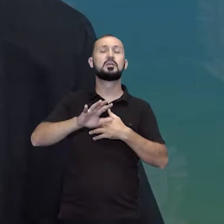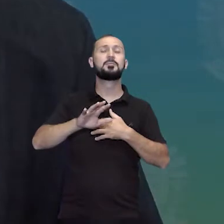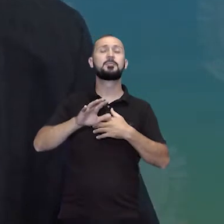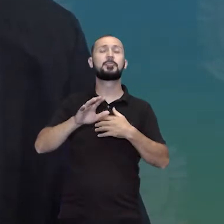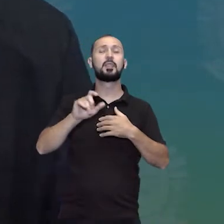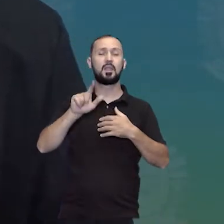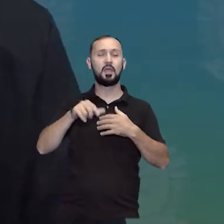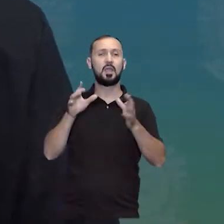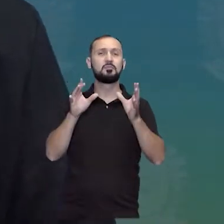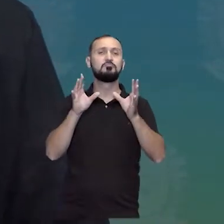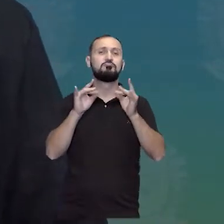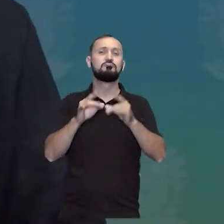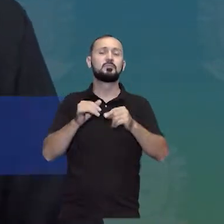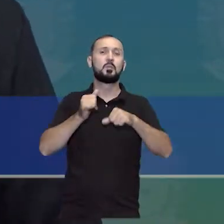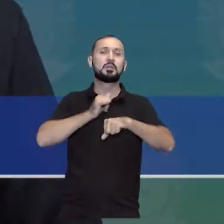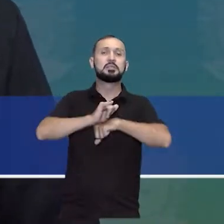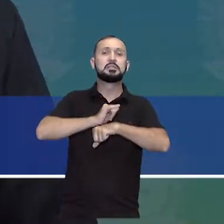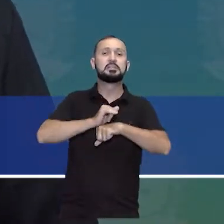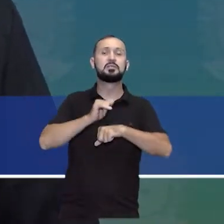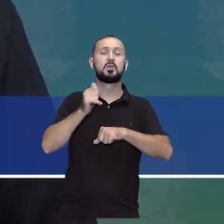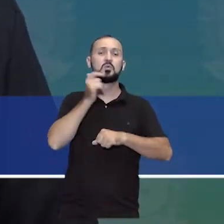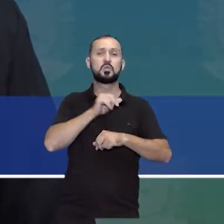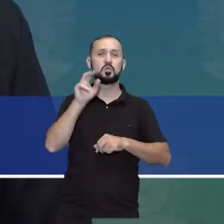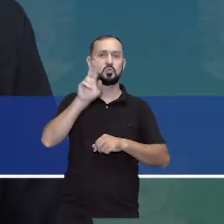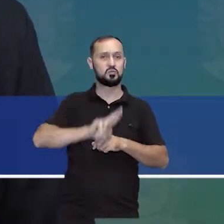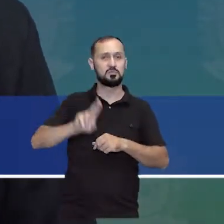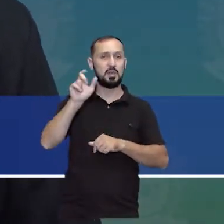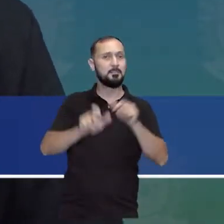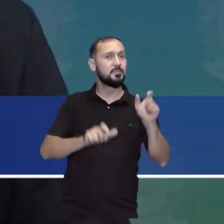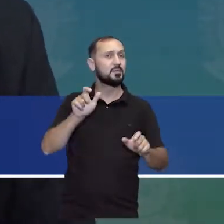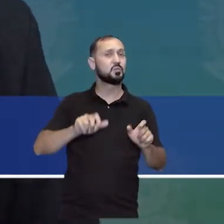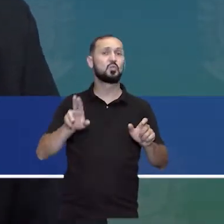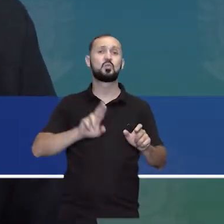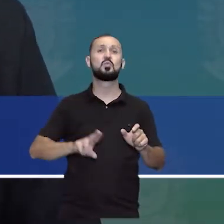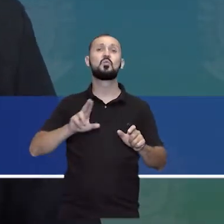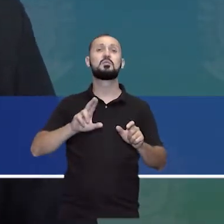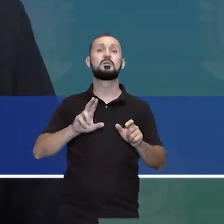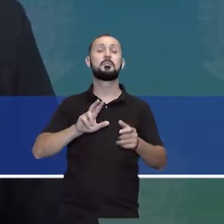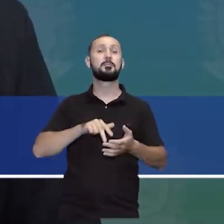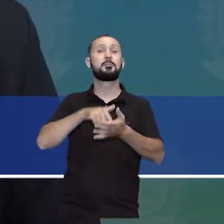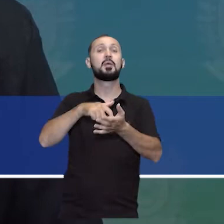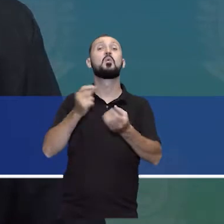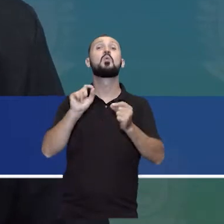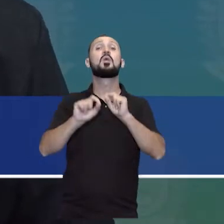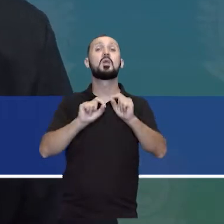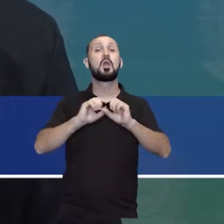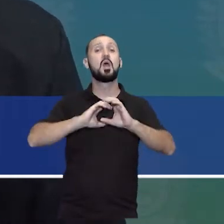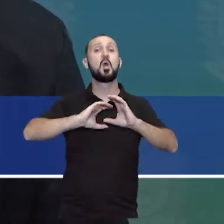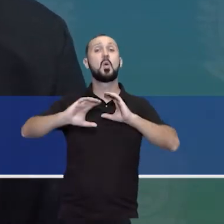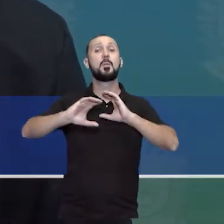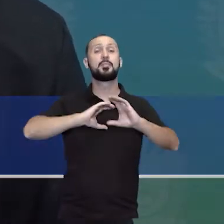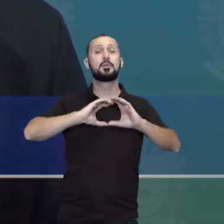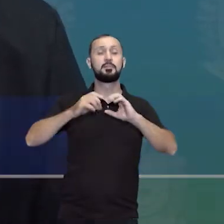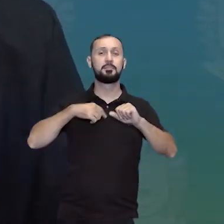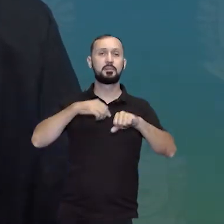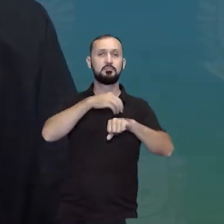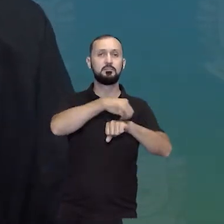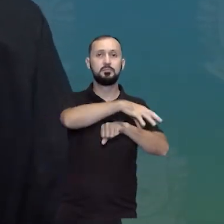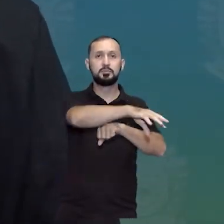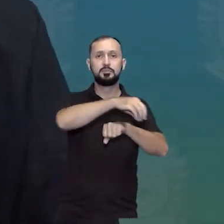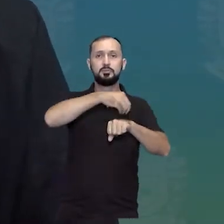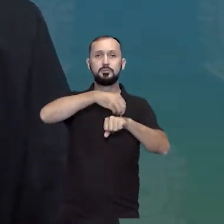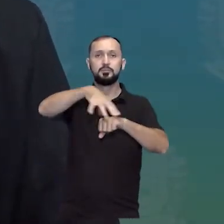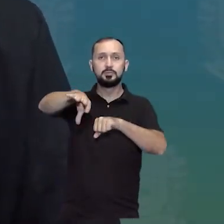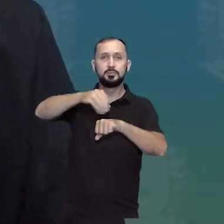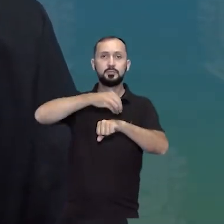em si, ele é mais um dos instrumentos que se pode utilizar, que todas as pessoas podem utilizar para se comunicar, para trazer